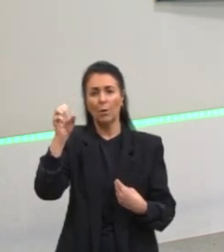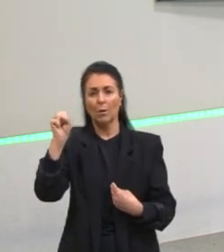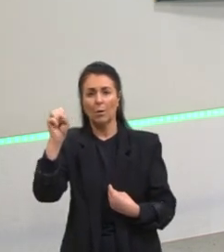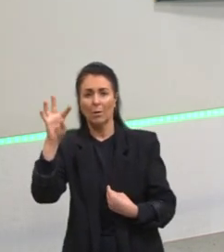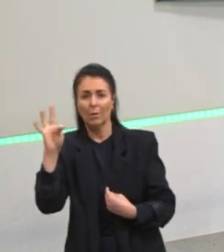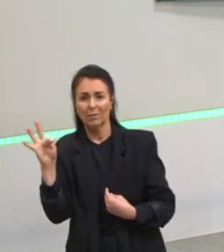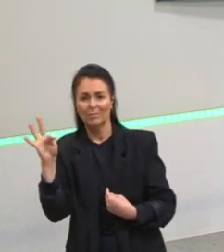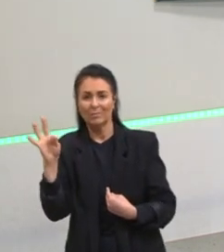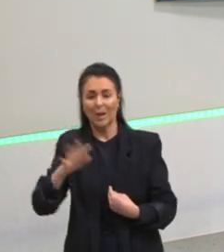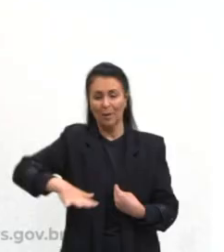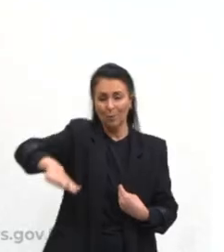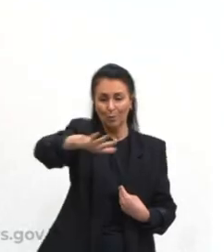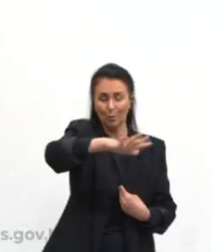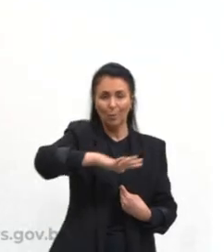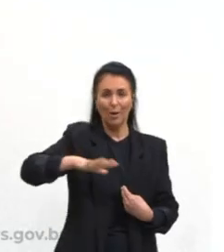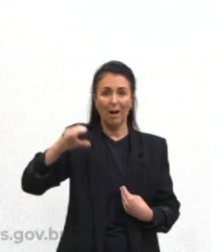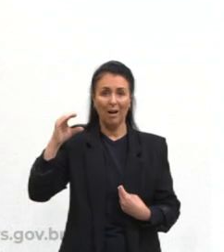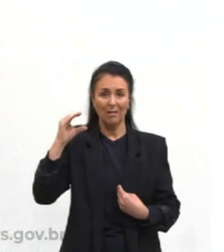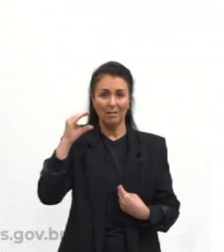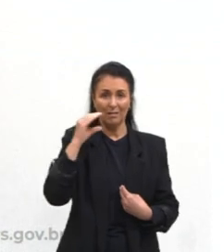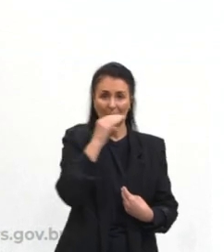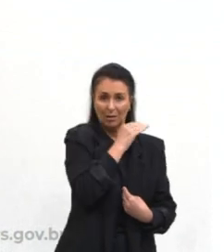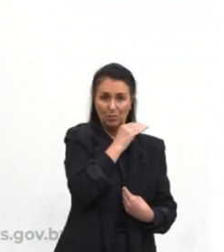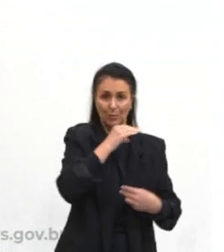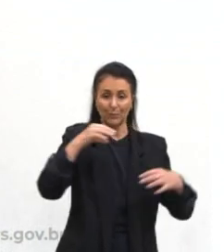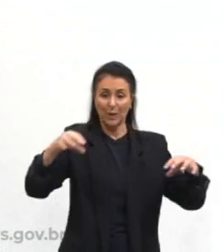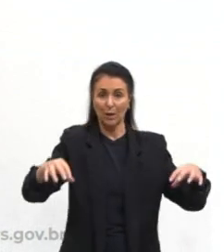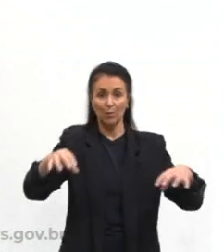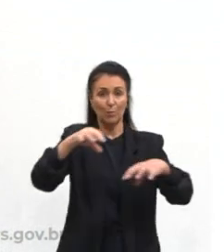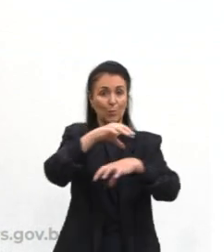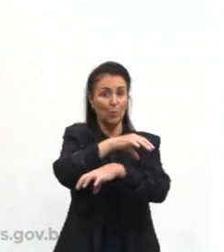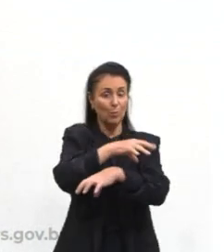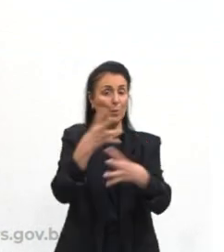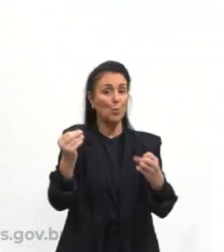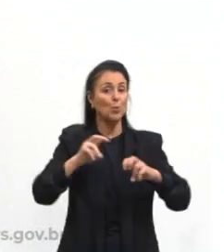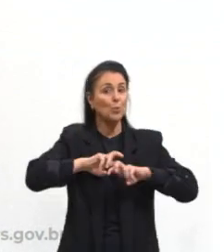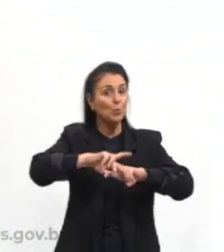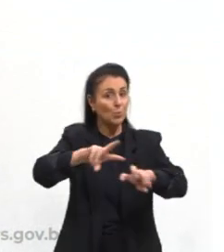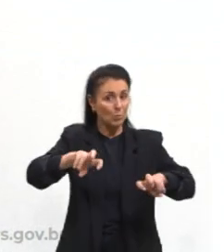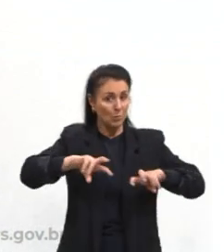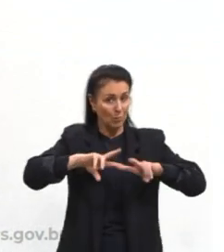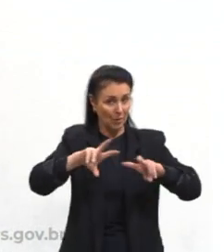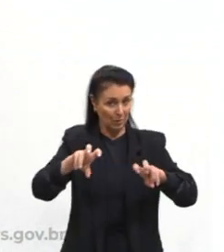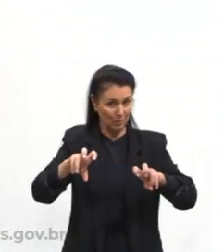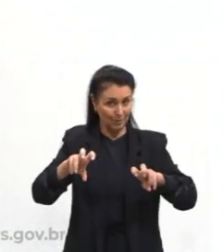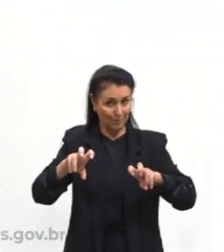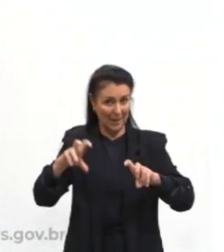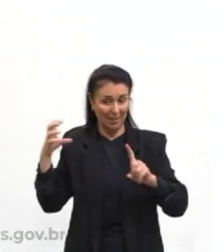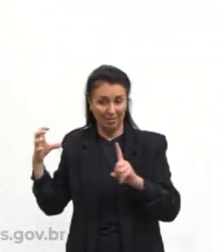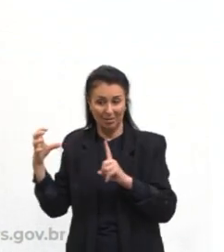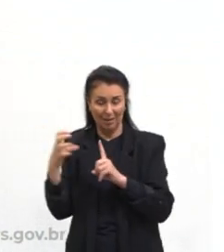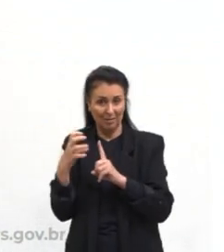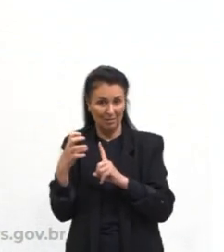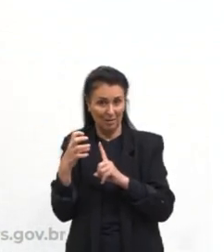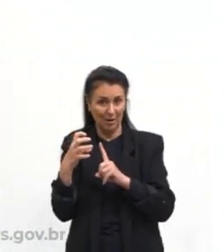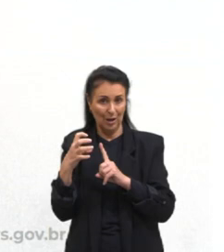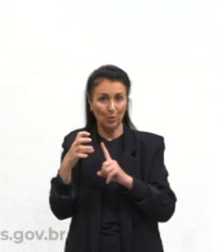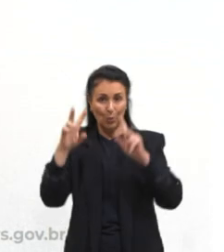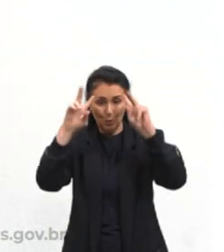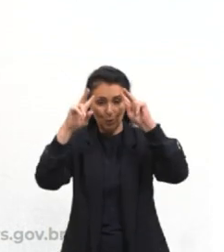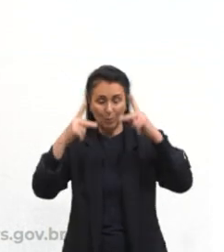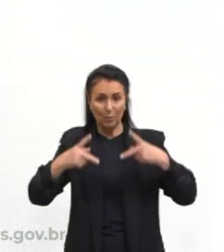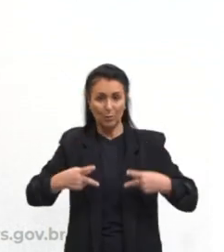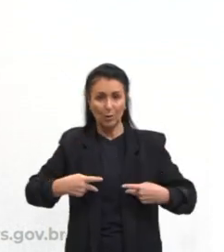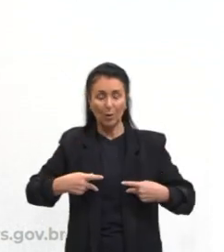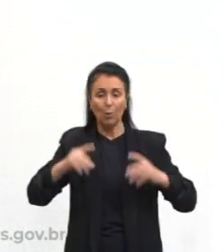né Global ele é um bioma que tá sendo muito explorado muito atacado aí pelo ser humano e aí então as a Comunidade